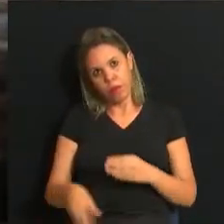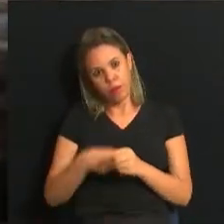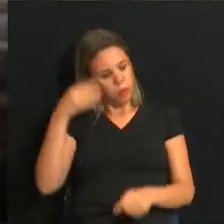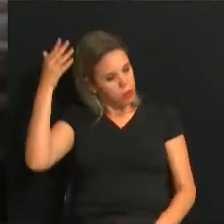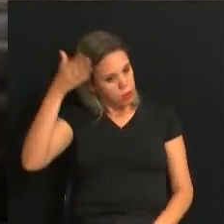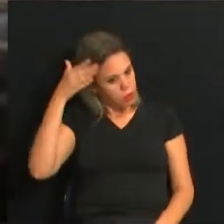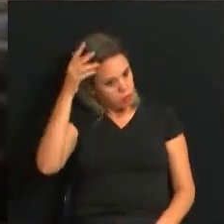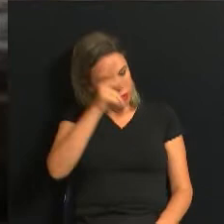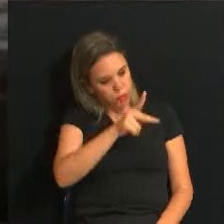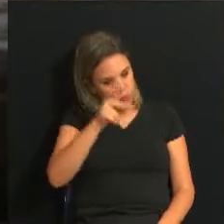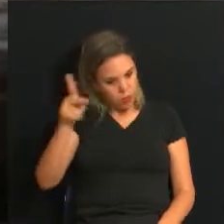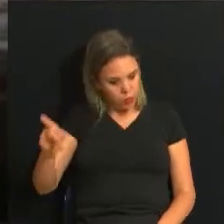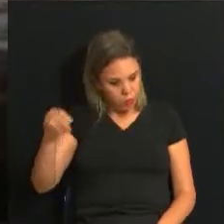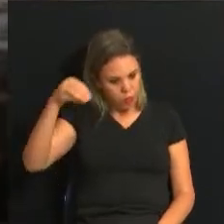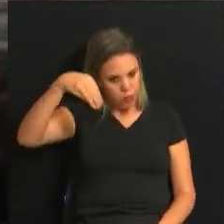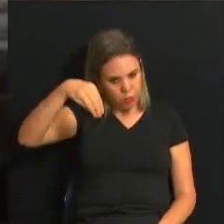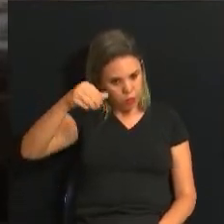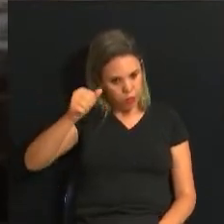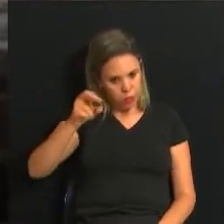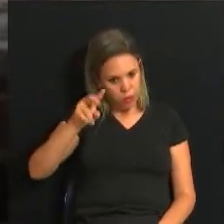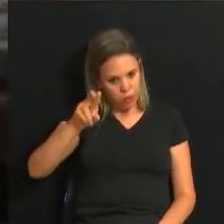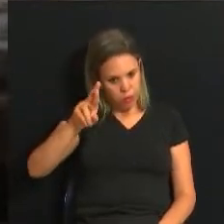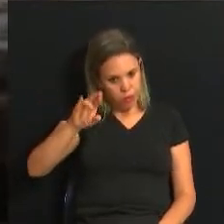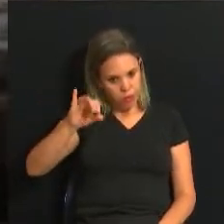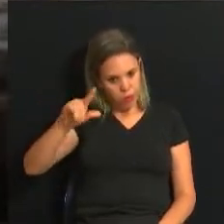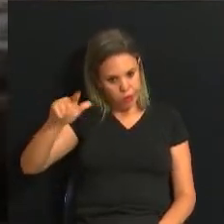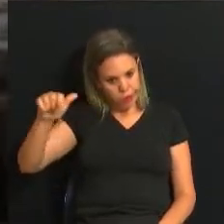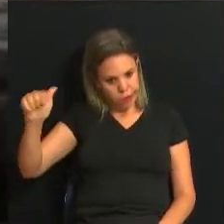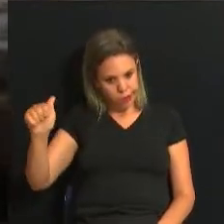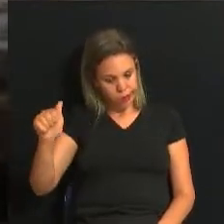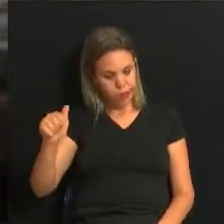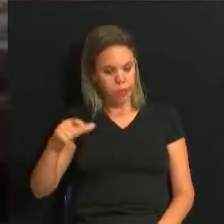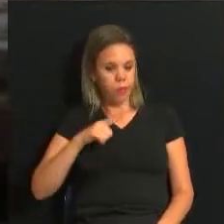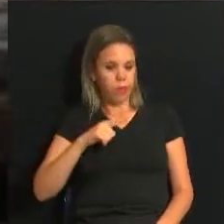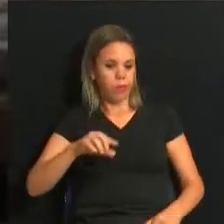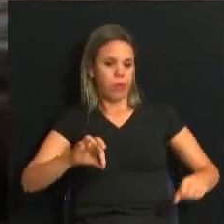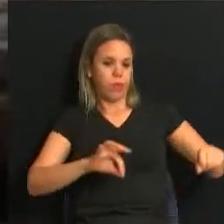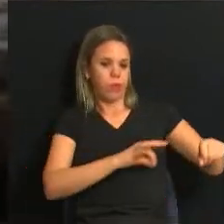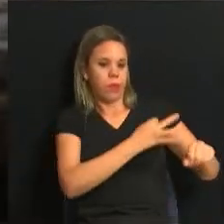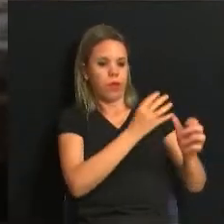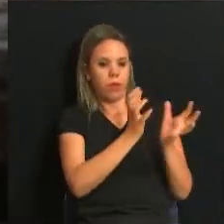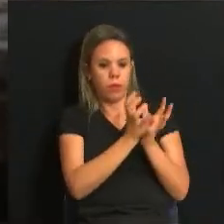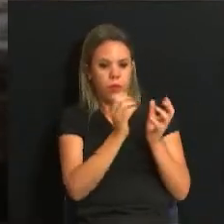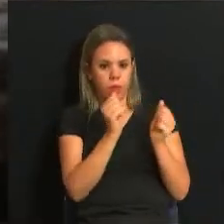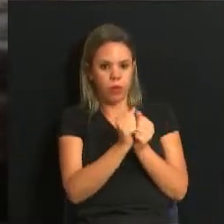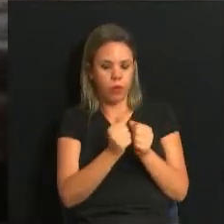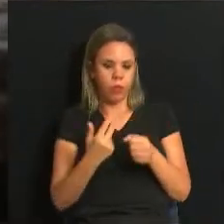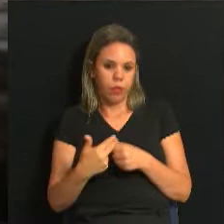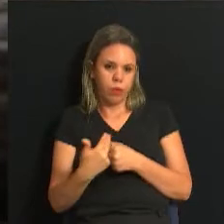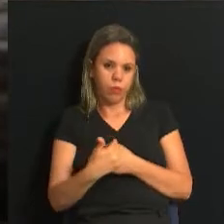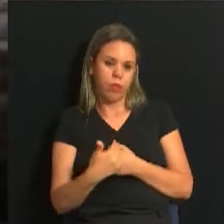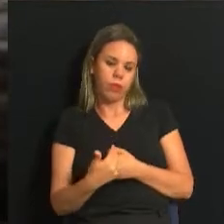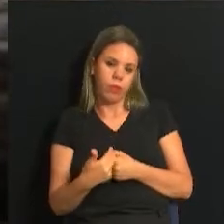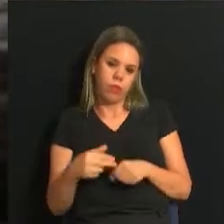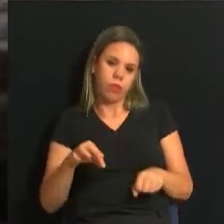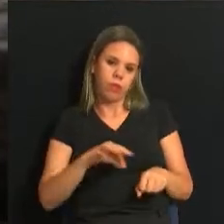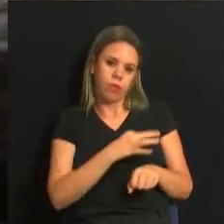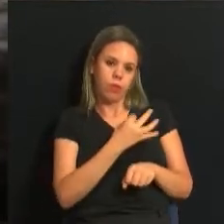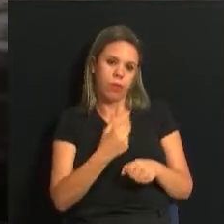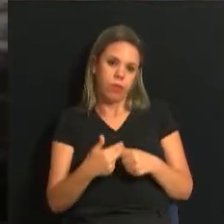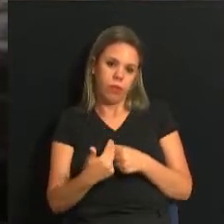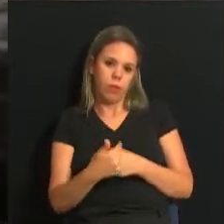professora Marília de Andrade. Nós teremos também um concerto junto com o coro da Unicamp e a Orquestra Sinfônica da